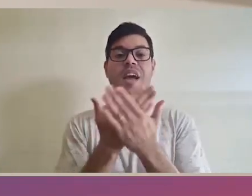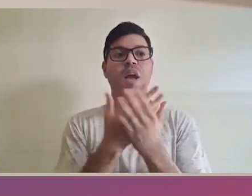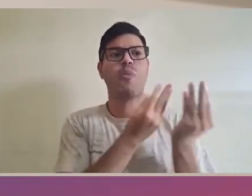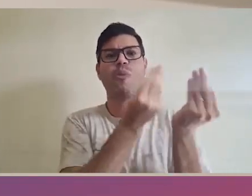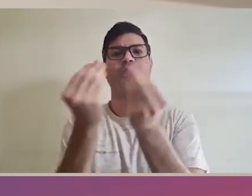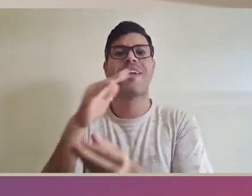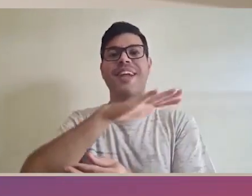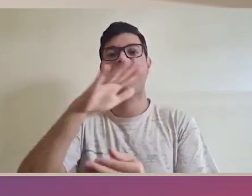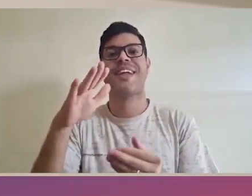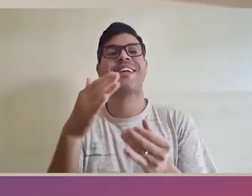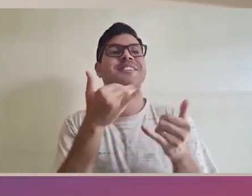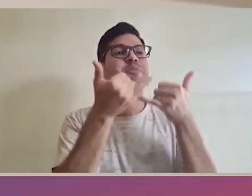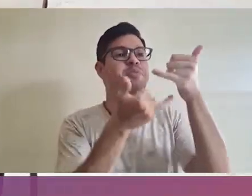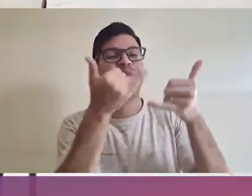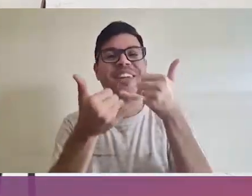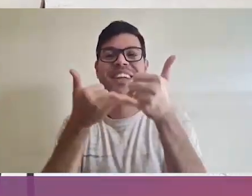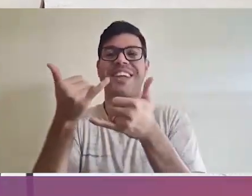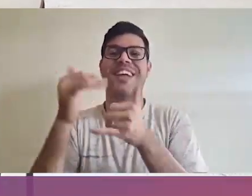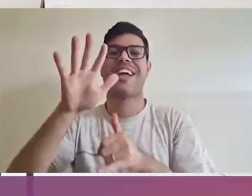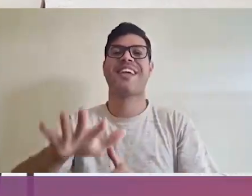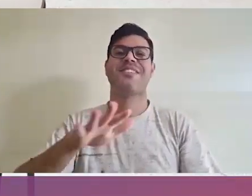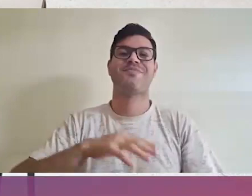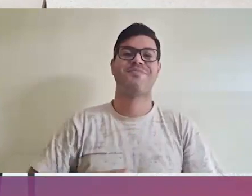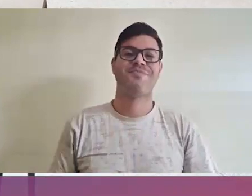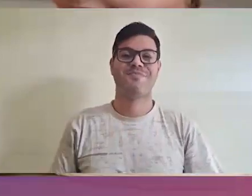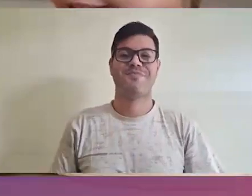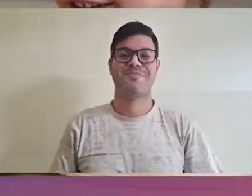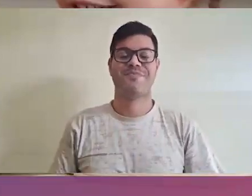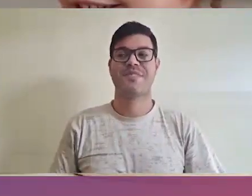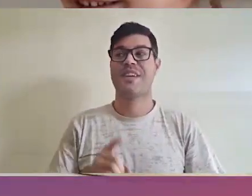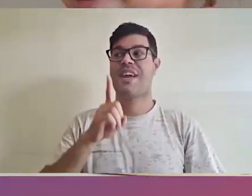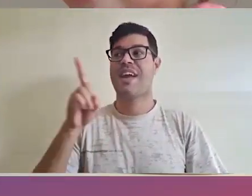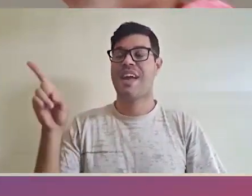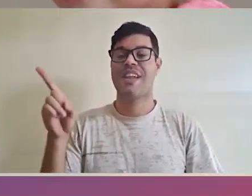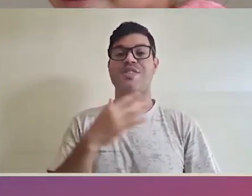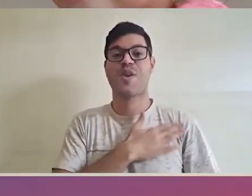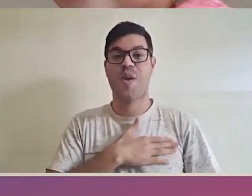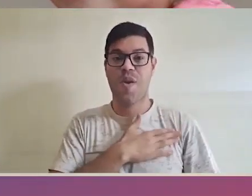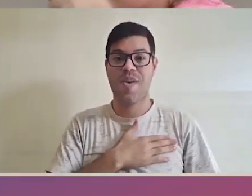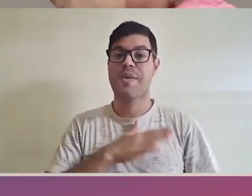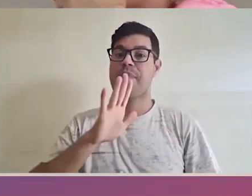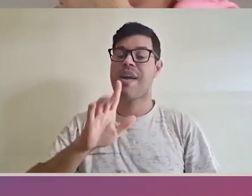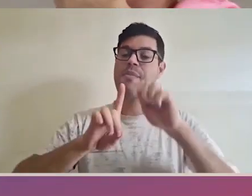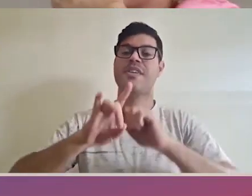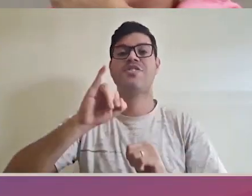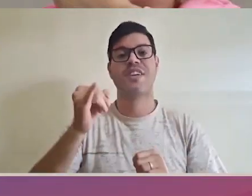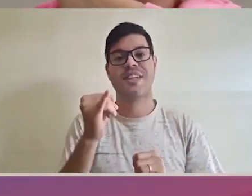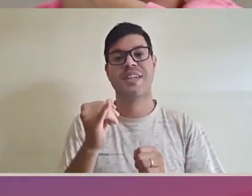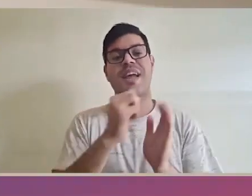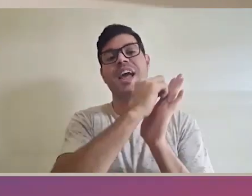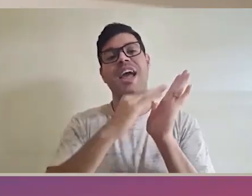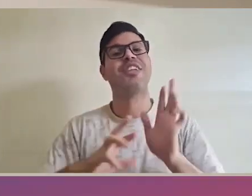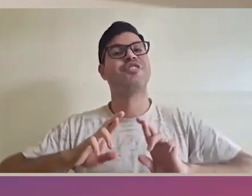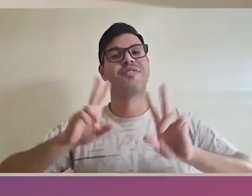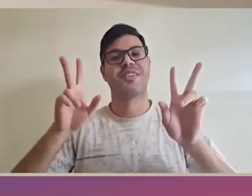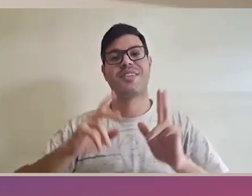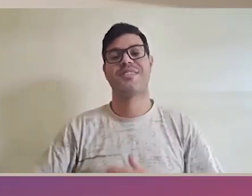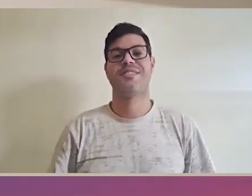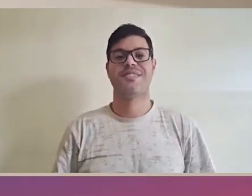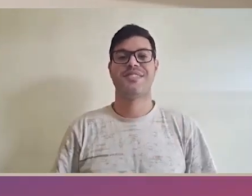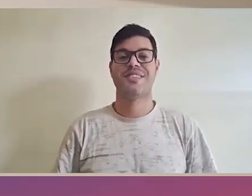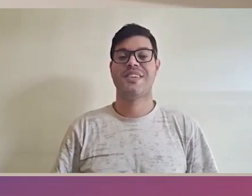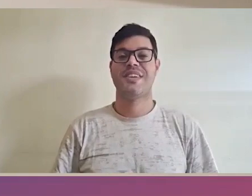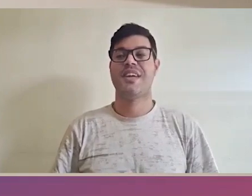criança, a gente gosta mais de ficar aqui. E não é à toa que eles gostam, já que em janeiro as atividades são diferentes. A gente está brincando